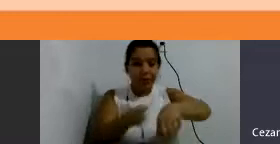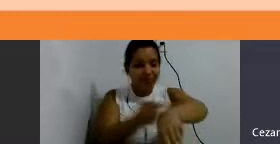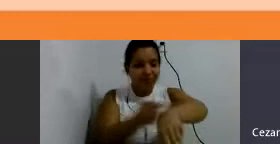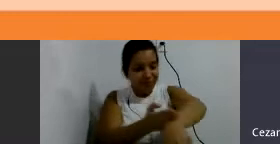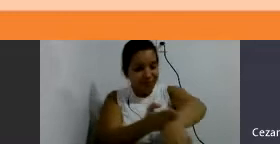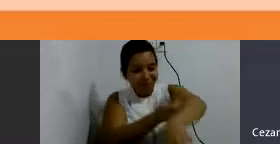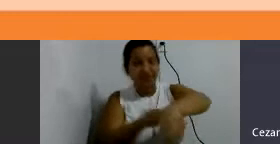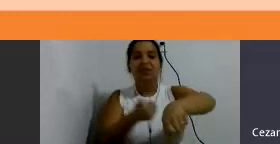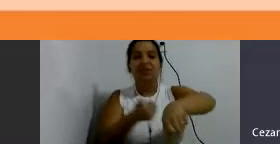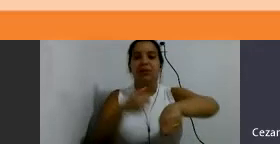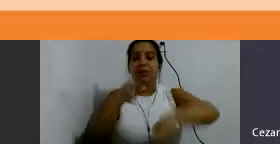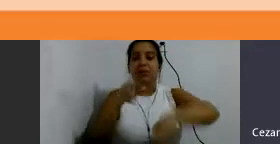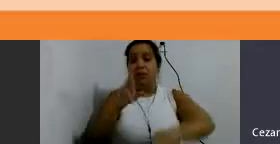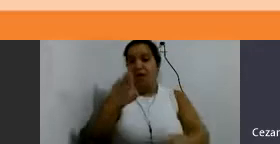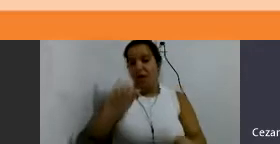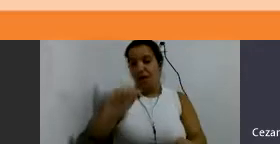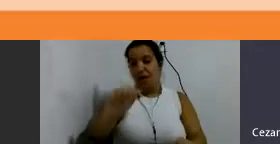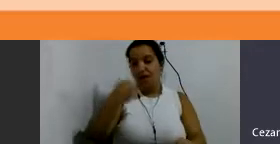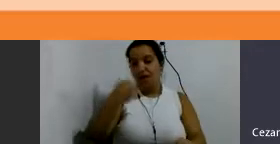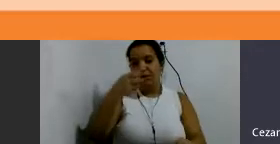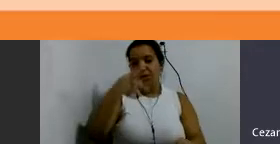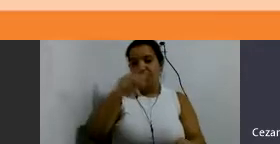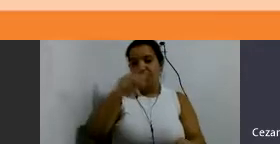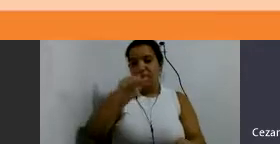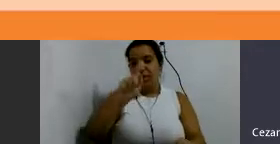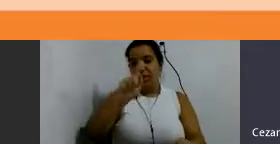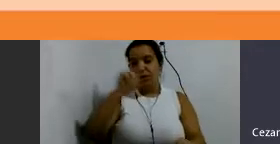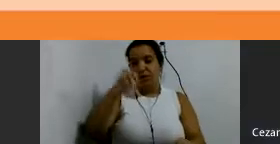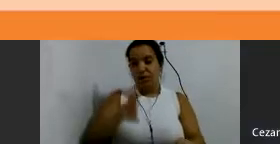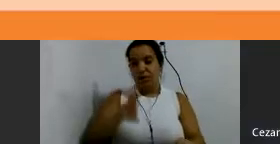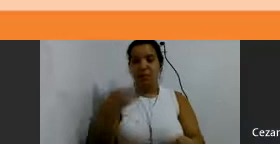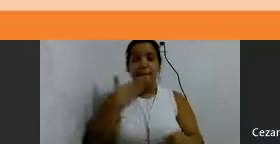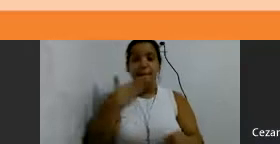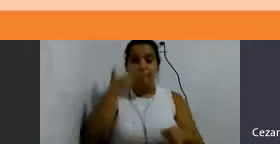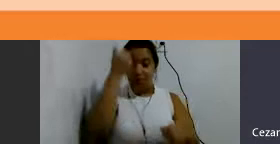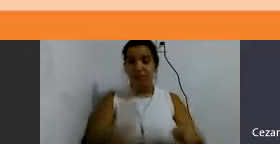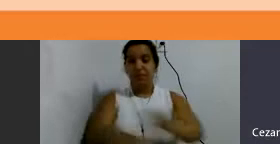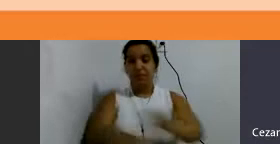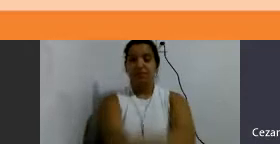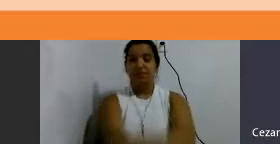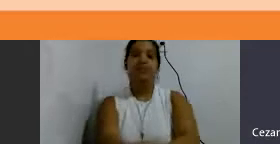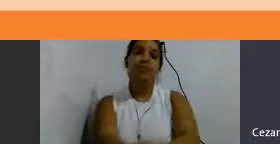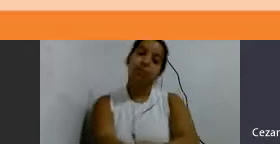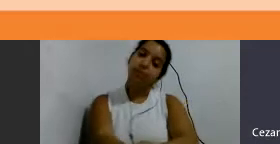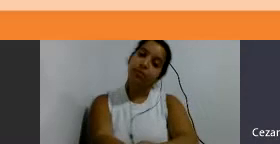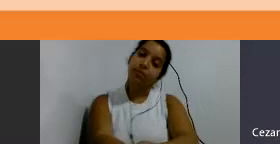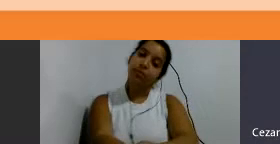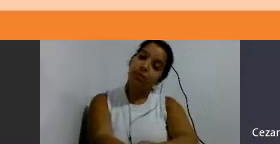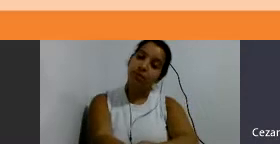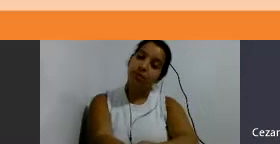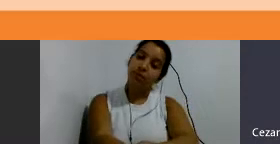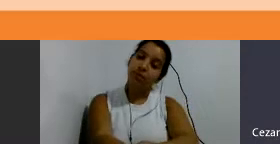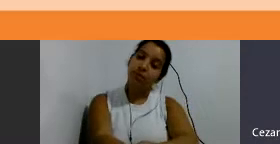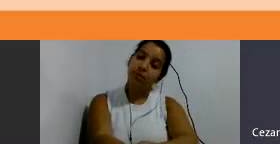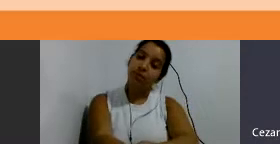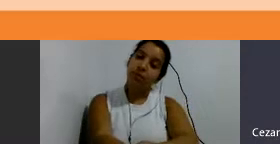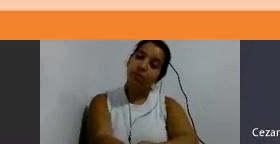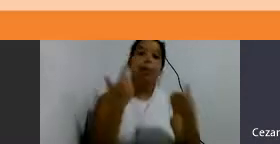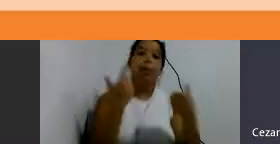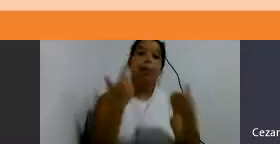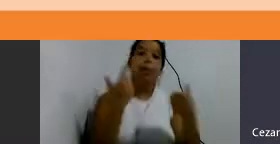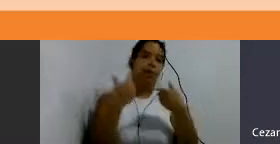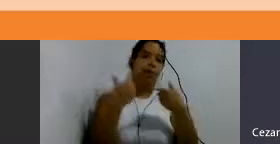própria raspagem já vai ajudar a gente a diagnosticar. E a gente vai eliminar o quê? Reação